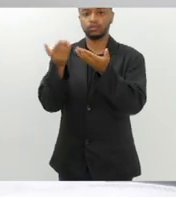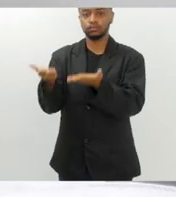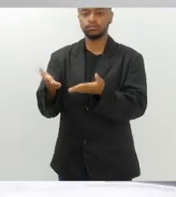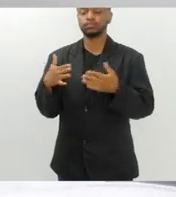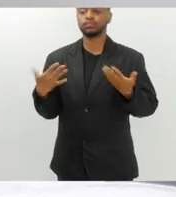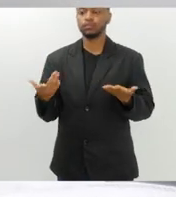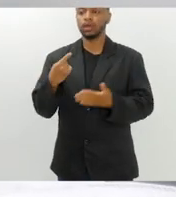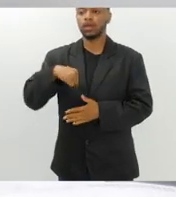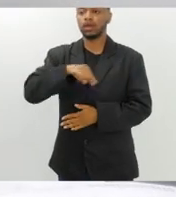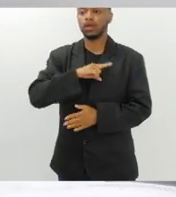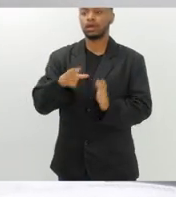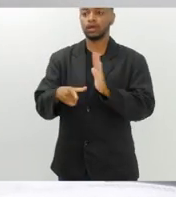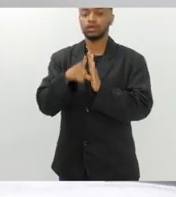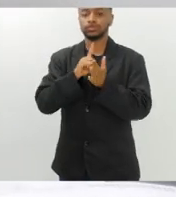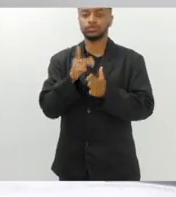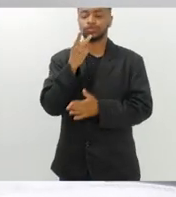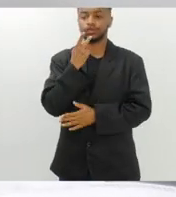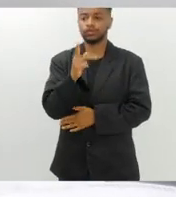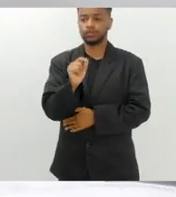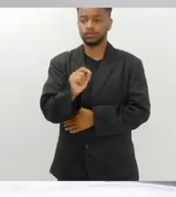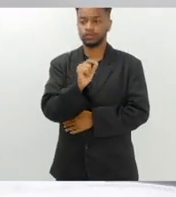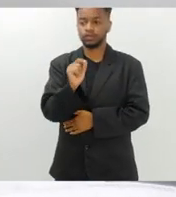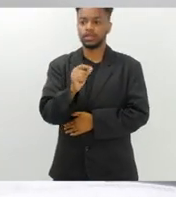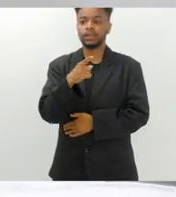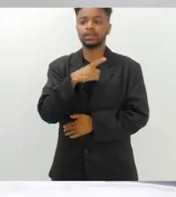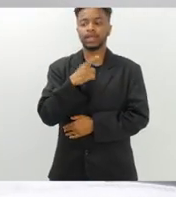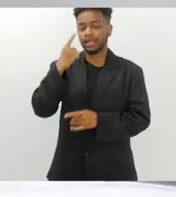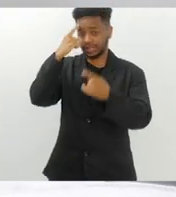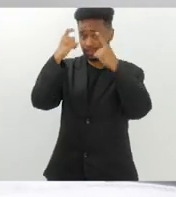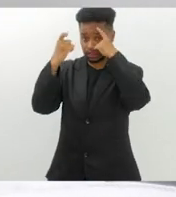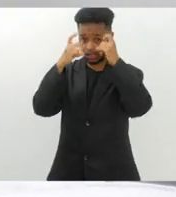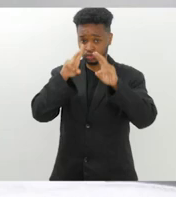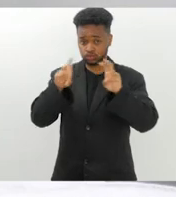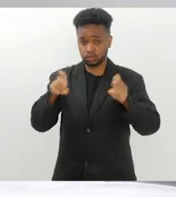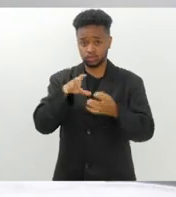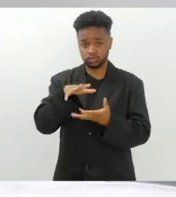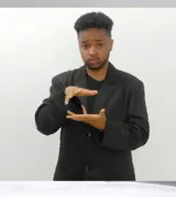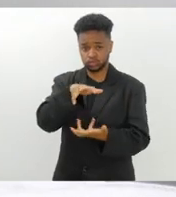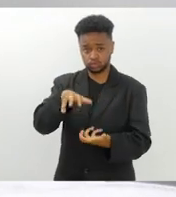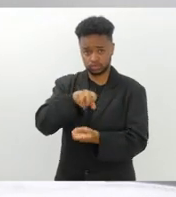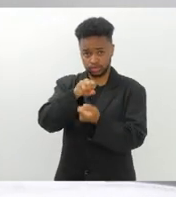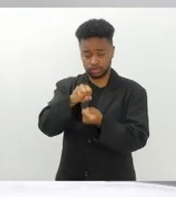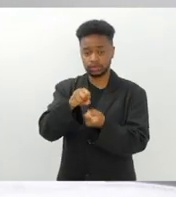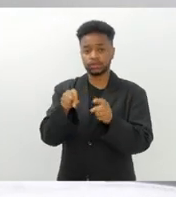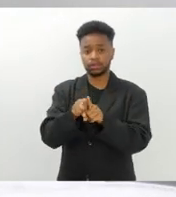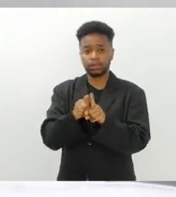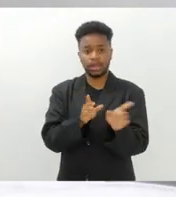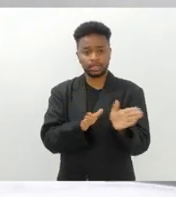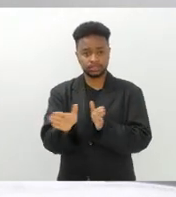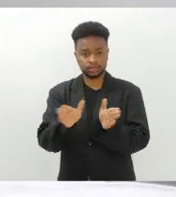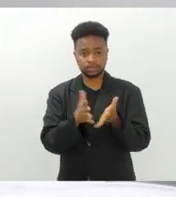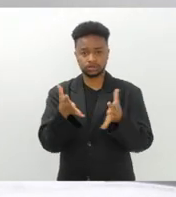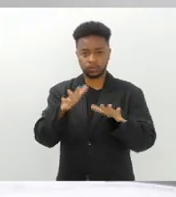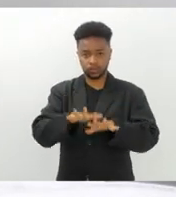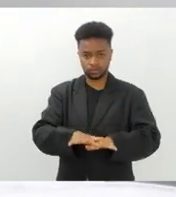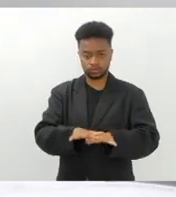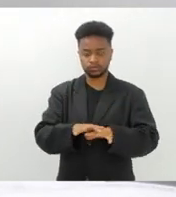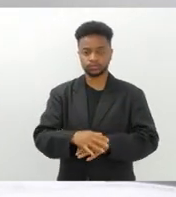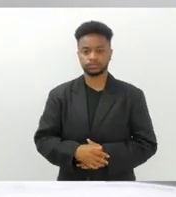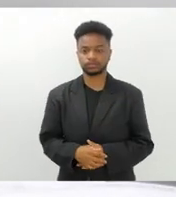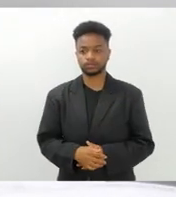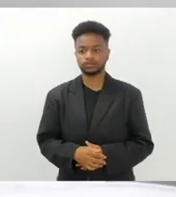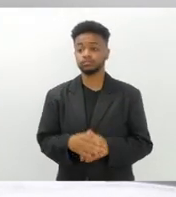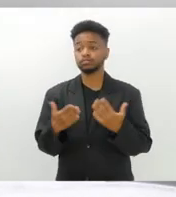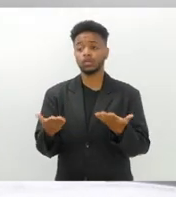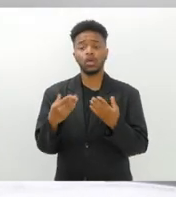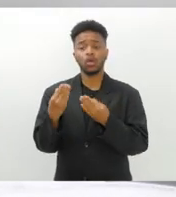falávamos o seguinte, muito bem, tem essas ideias de sustentabilidade, de acessibilidade, de inclusão.